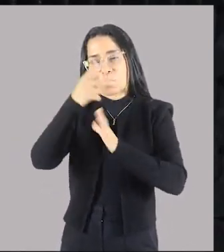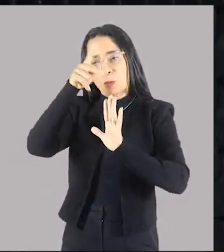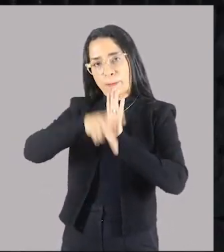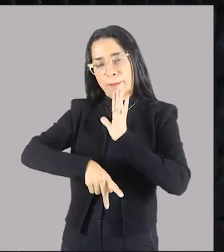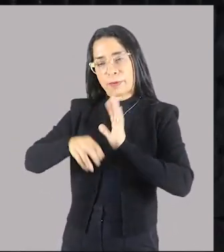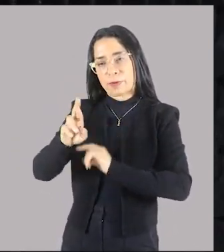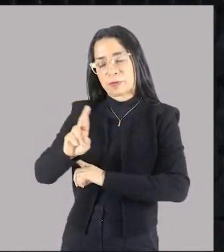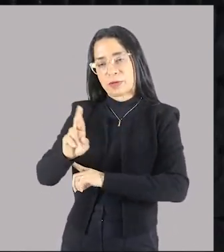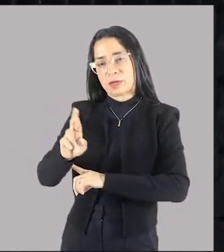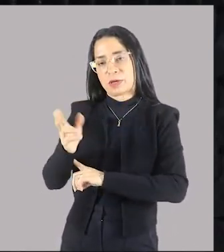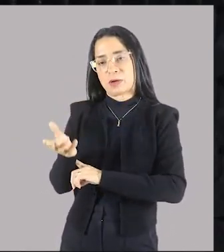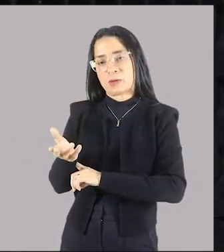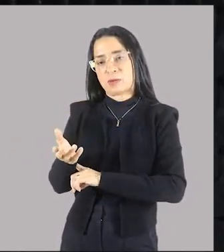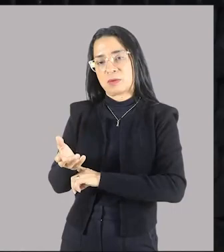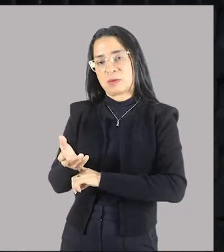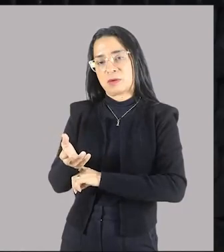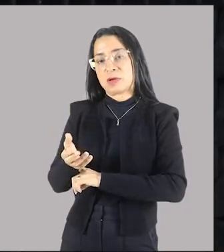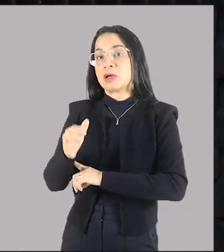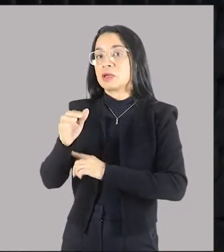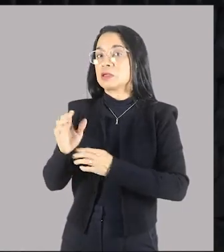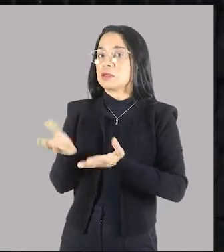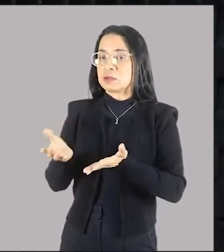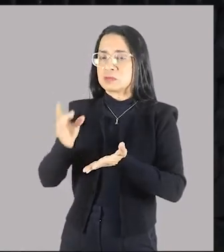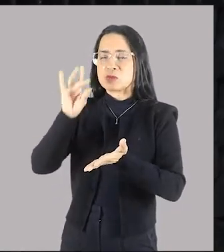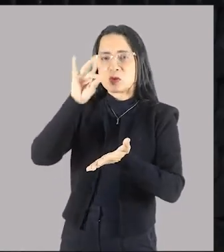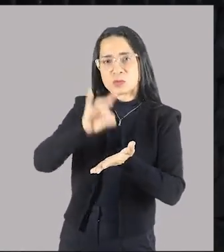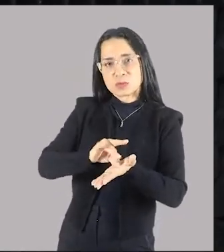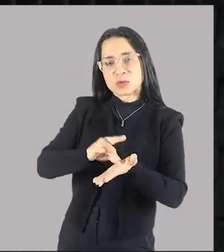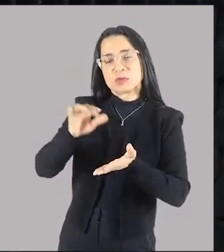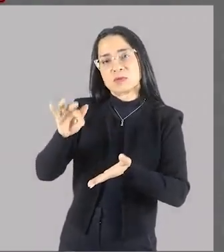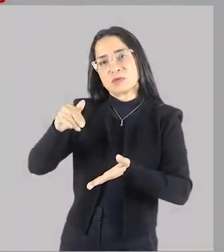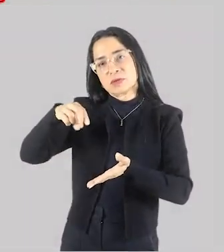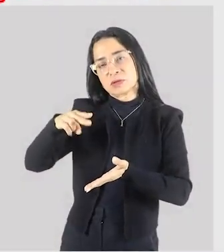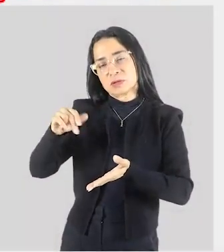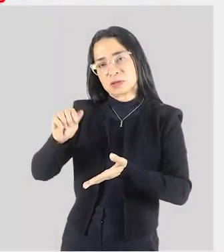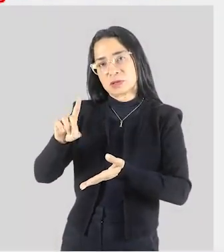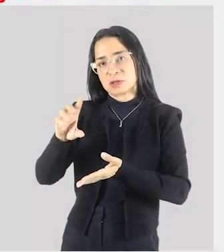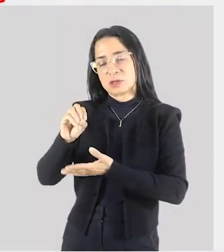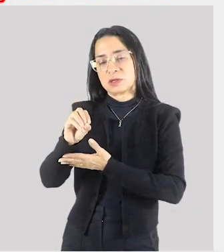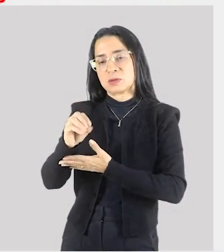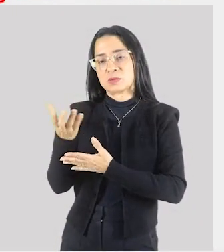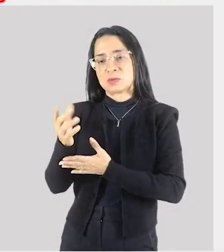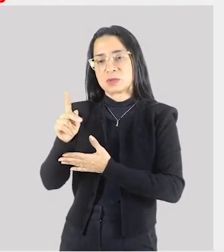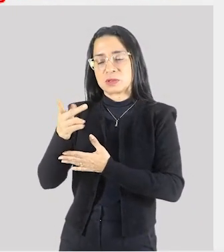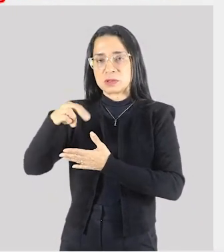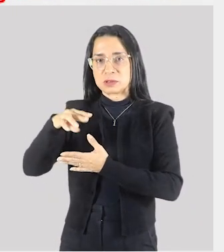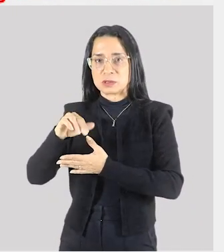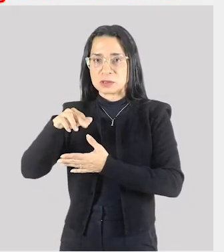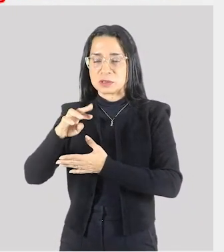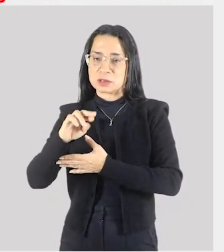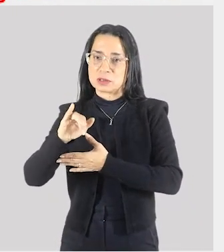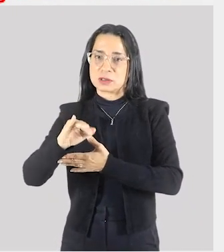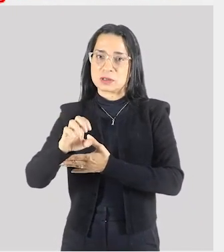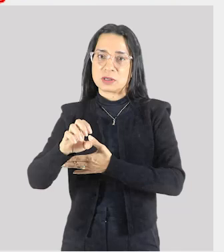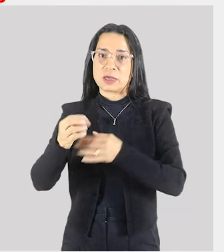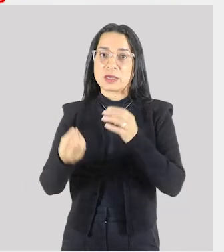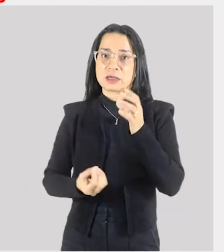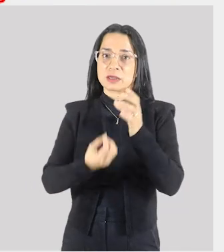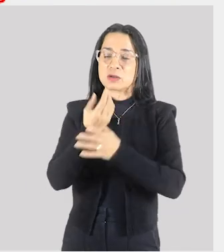para combater a hiperinflação e conseguiu, para criar uma nova moeda, através de um processo de